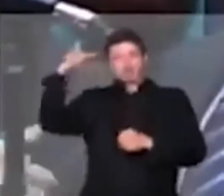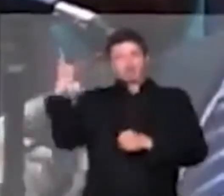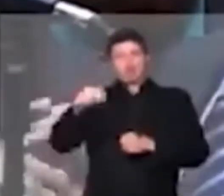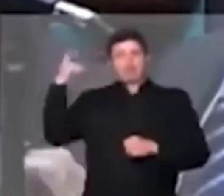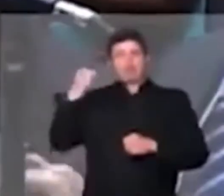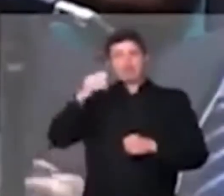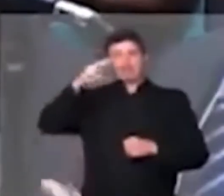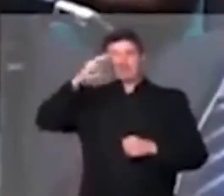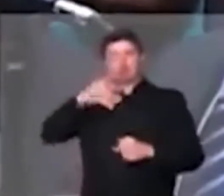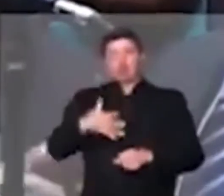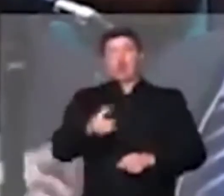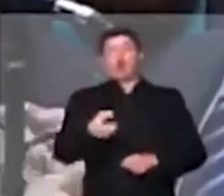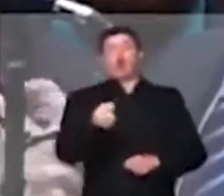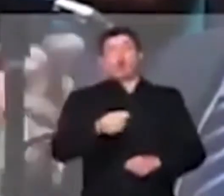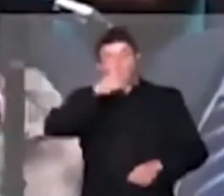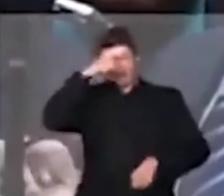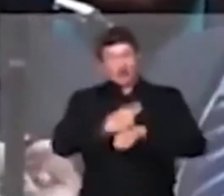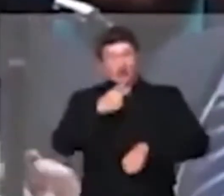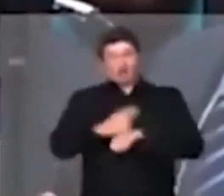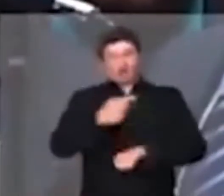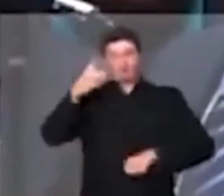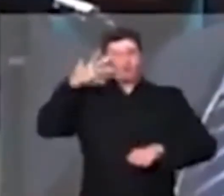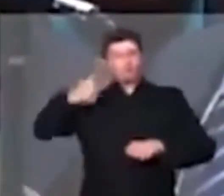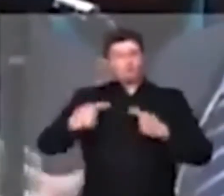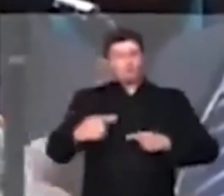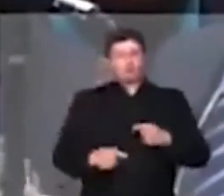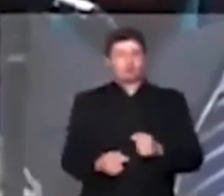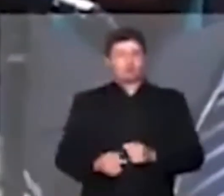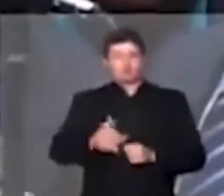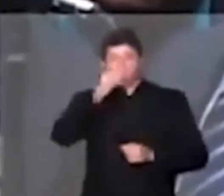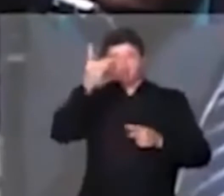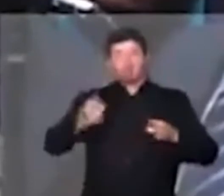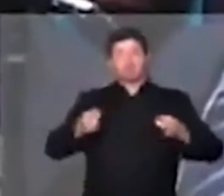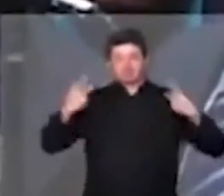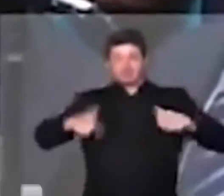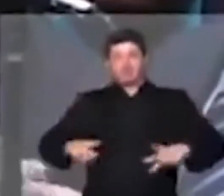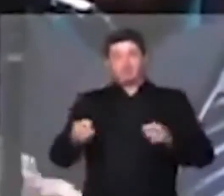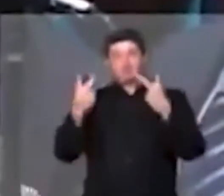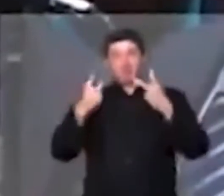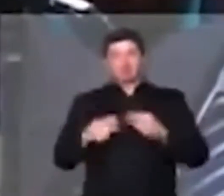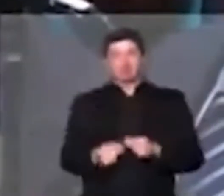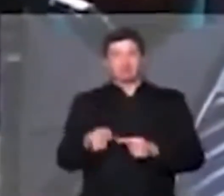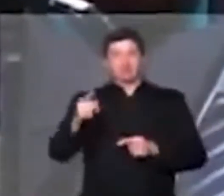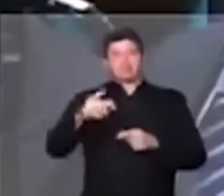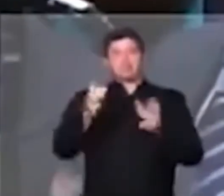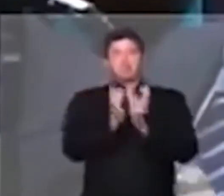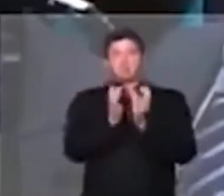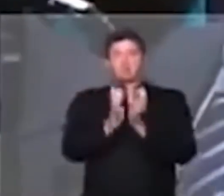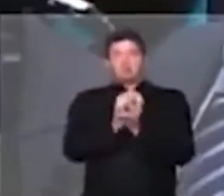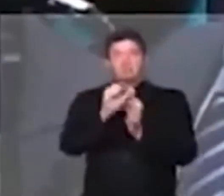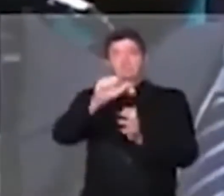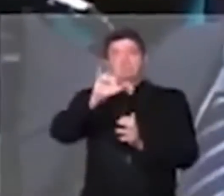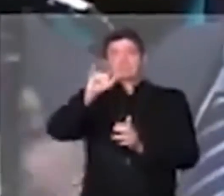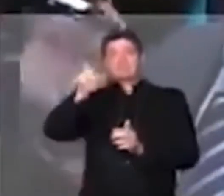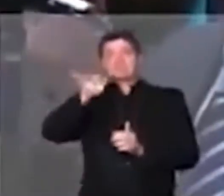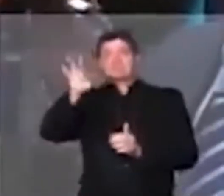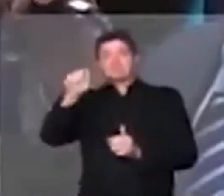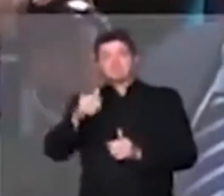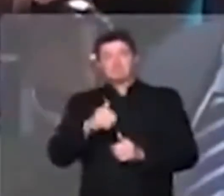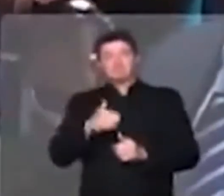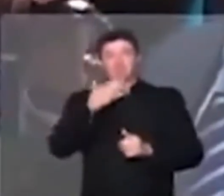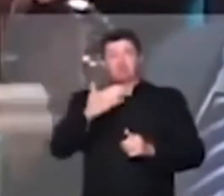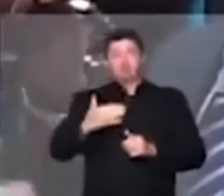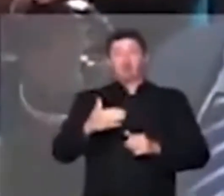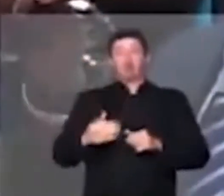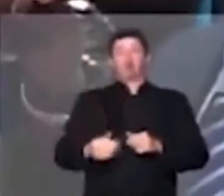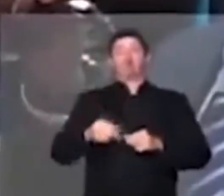torturadores, covardes, analfabetos políticos e vendidos. Essa farsa sexista, em nome dos direitos da